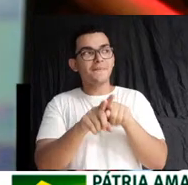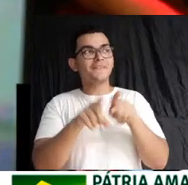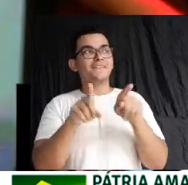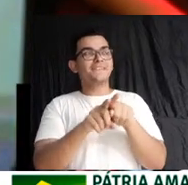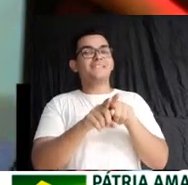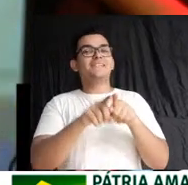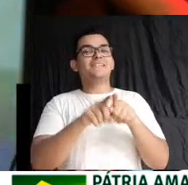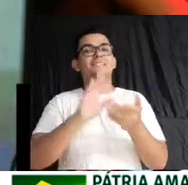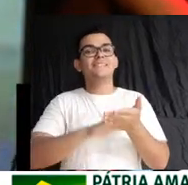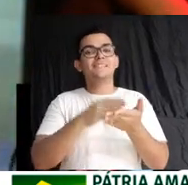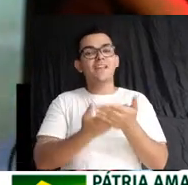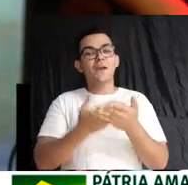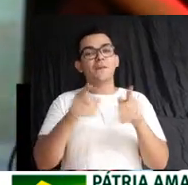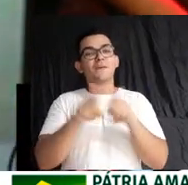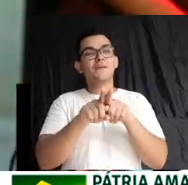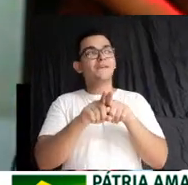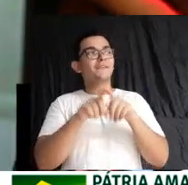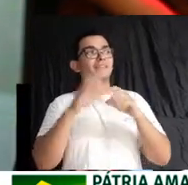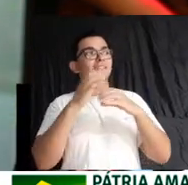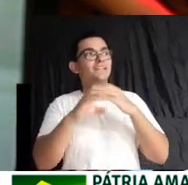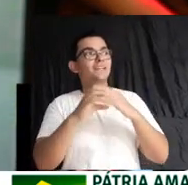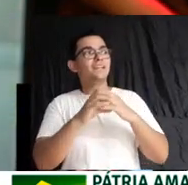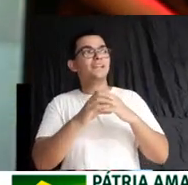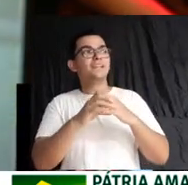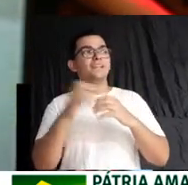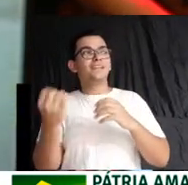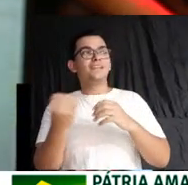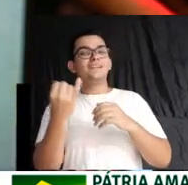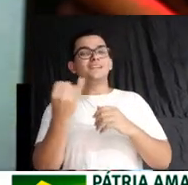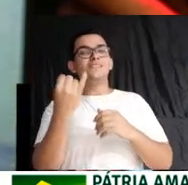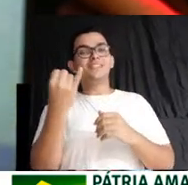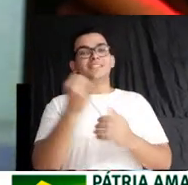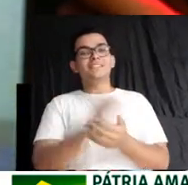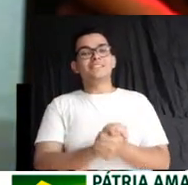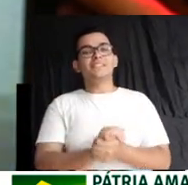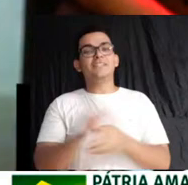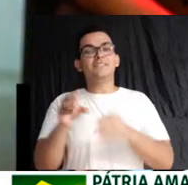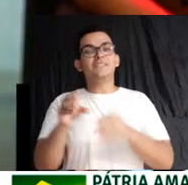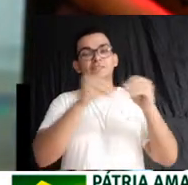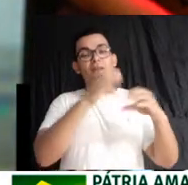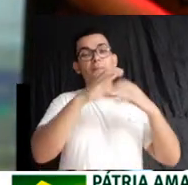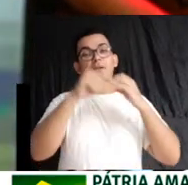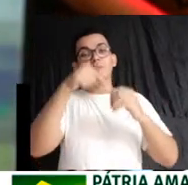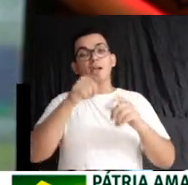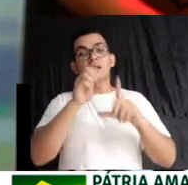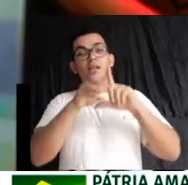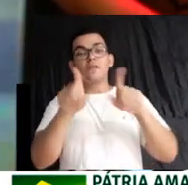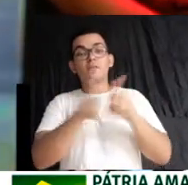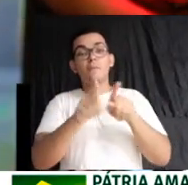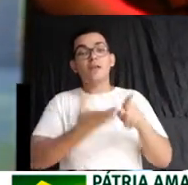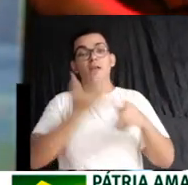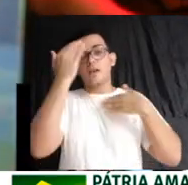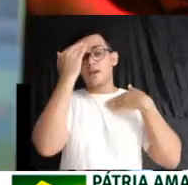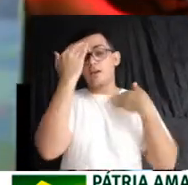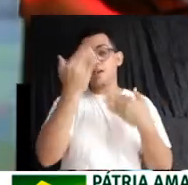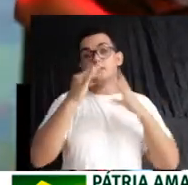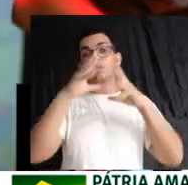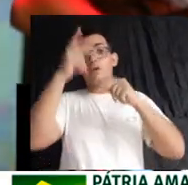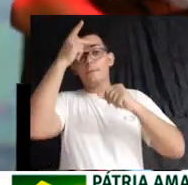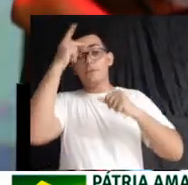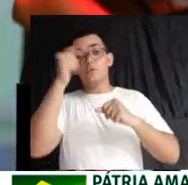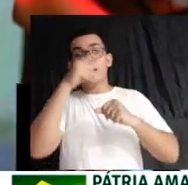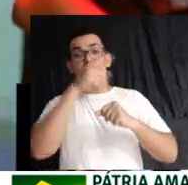viu? Viu? Tem que trazer ele pra cantar na live, tá bom? Quero agradecer demais o pessoal lá do